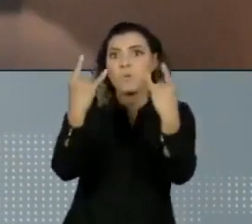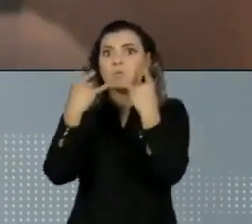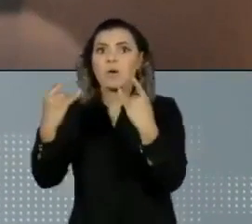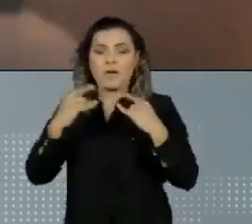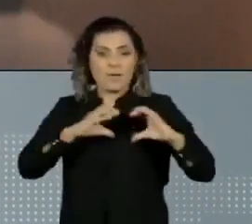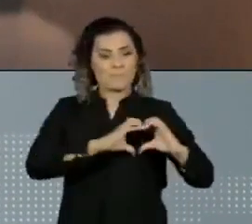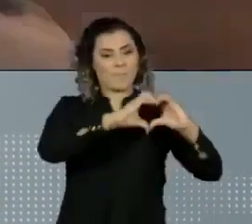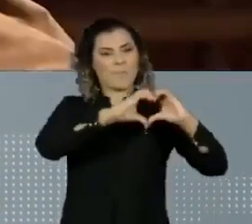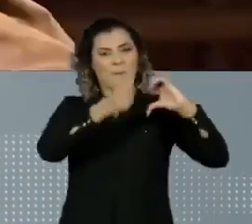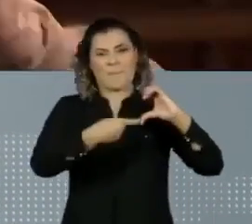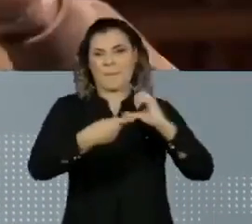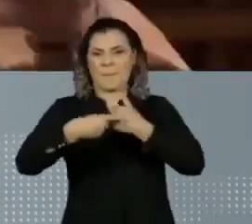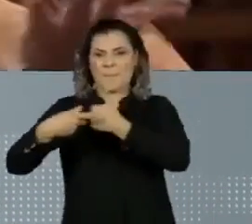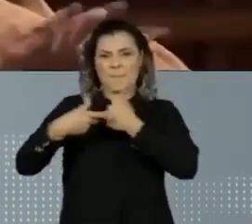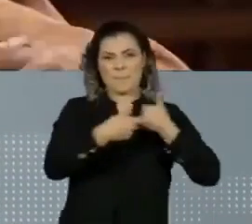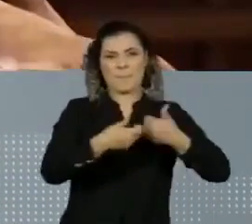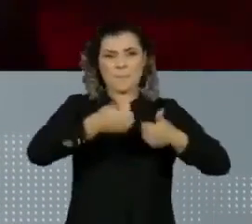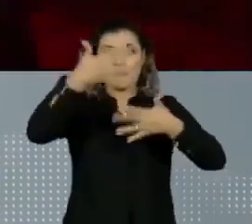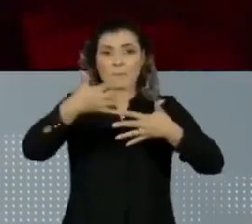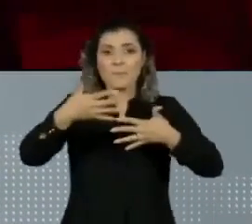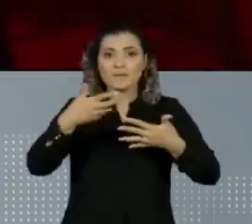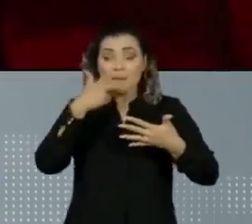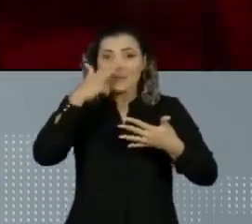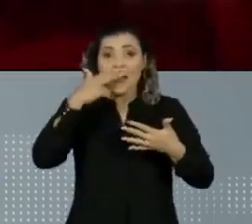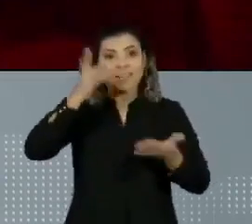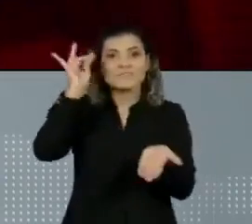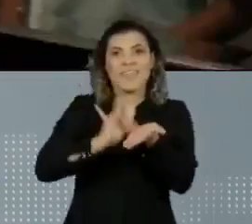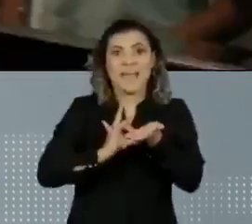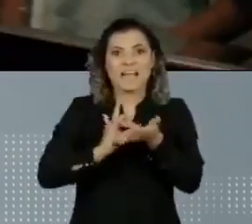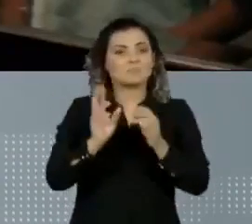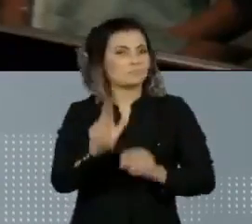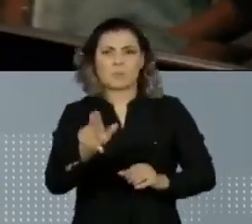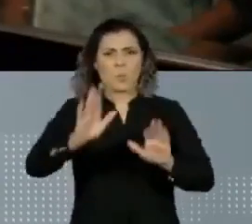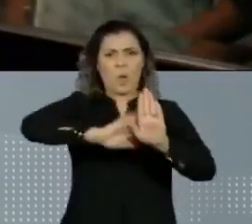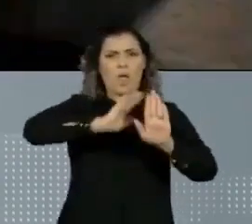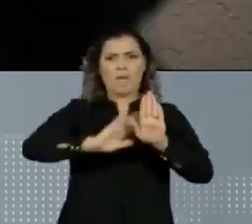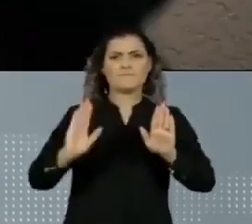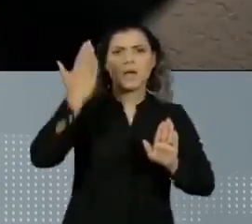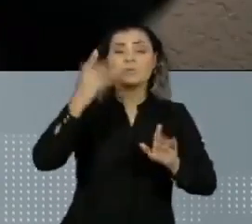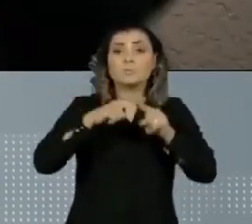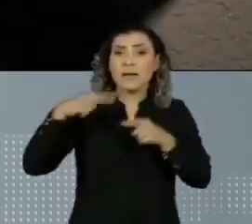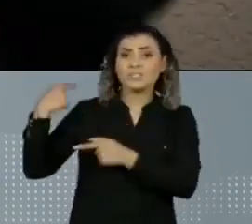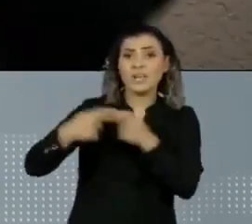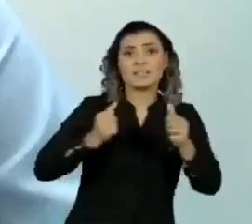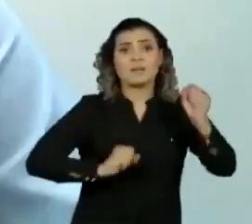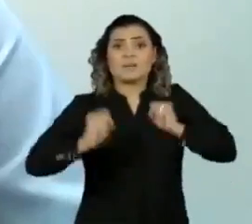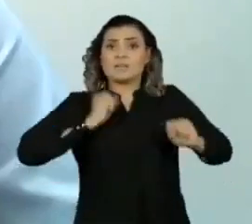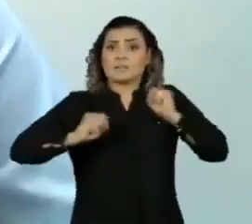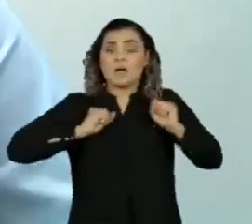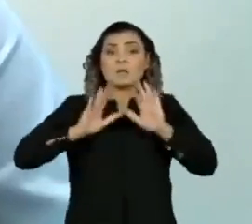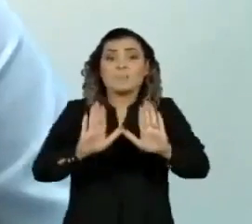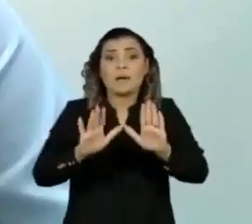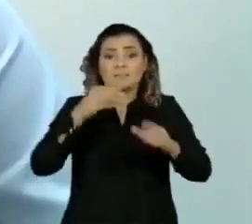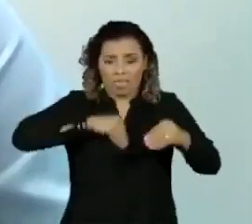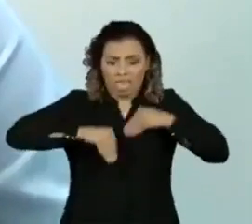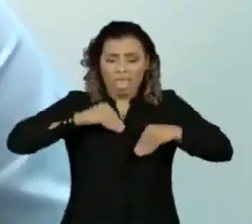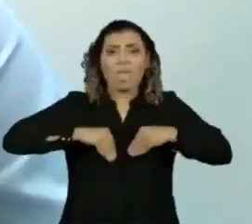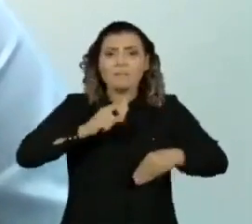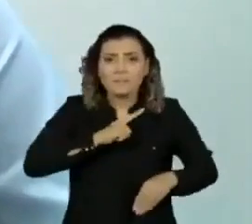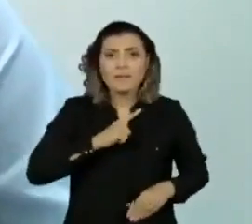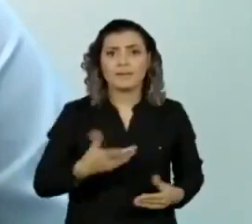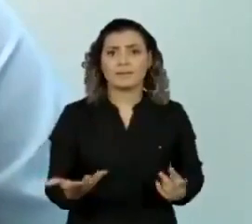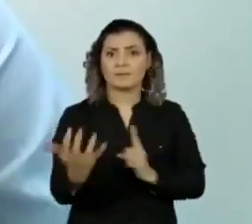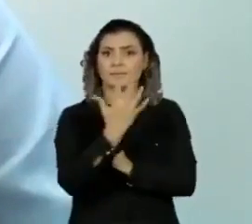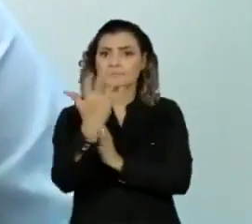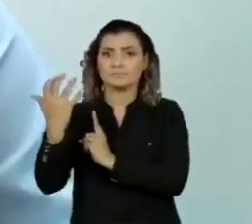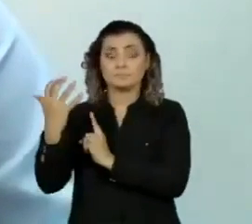and we conflate that with value and we conflate it with truth. A whole generation is more anxious, more depressed. As pessoas produzem dados